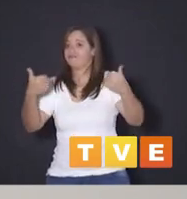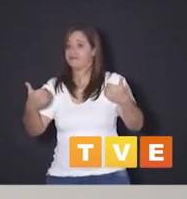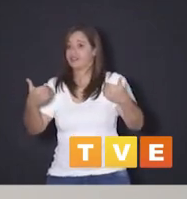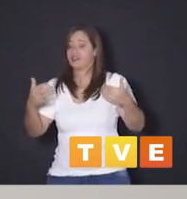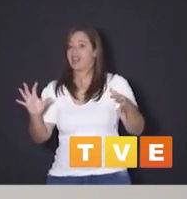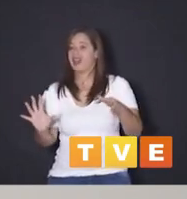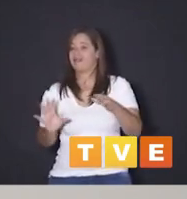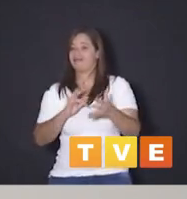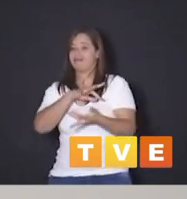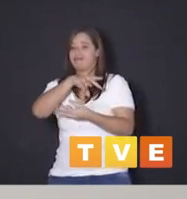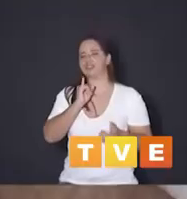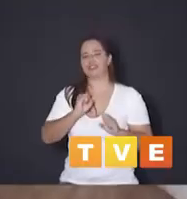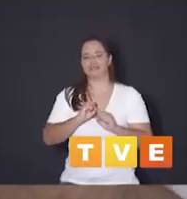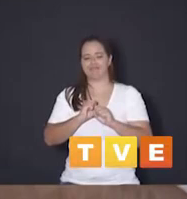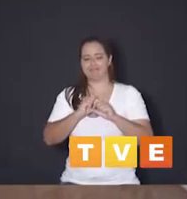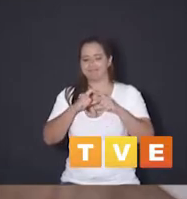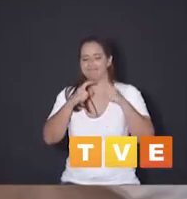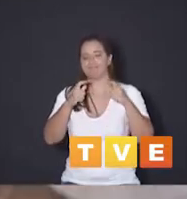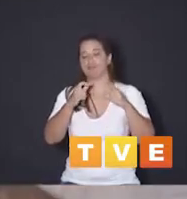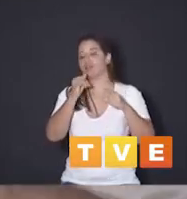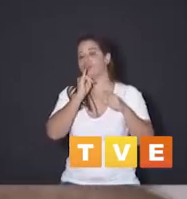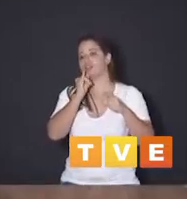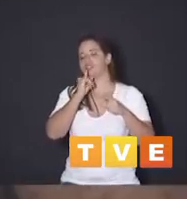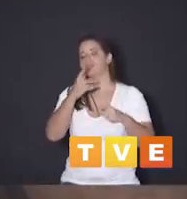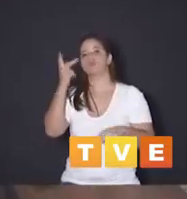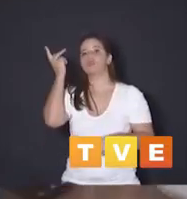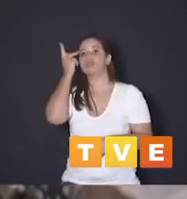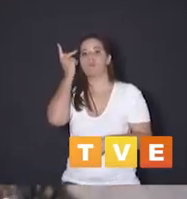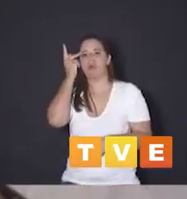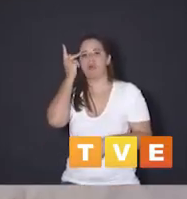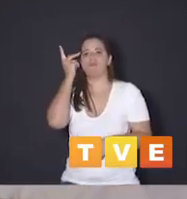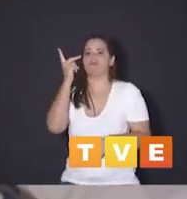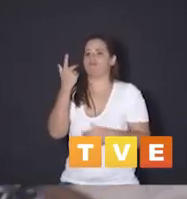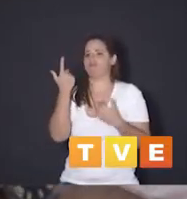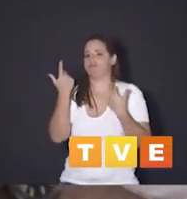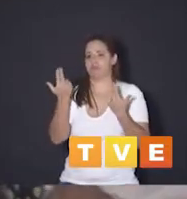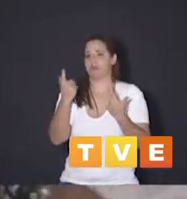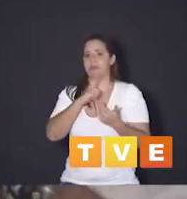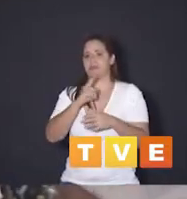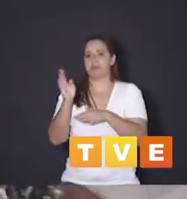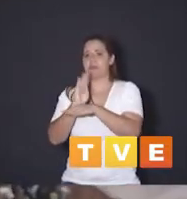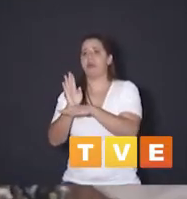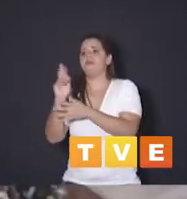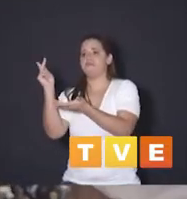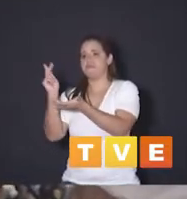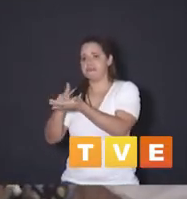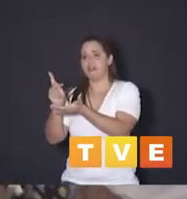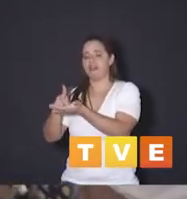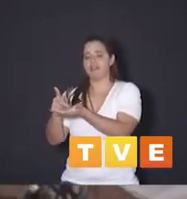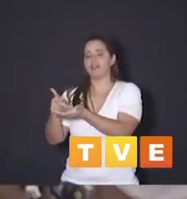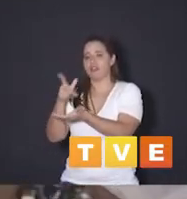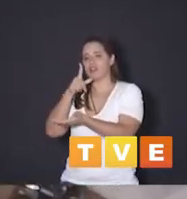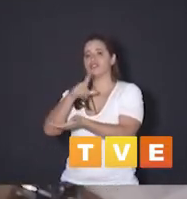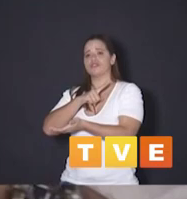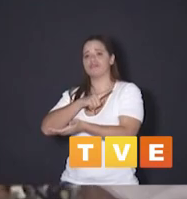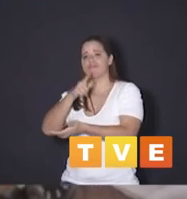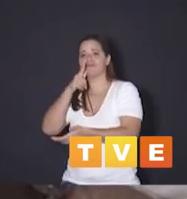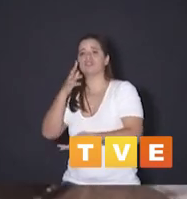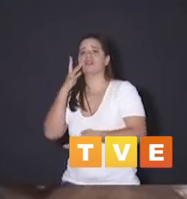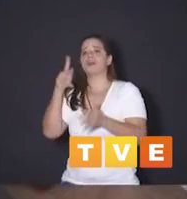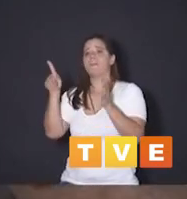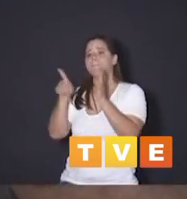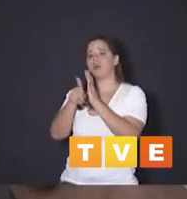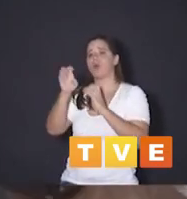parte da história da humanidade hoje a sociedade como o são paulo você tem bairros que são verdadeiros bairros étnicos ou